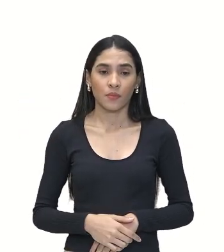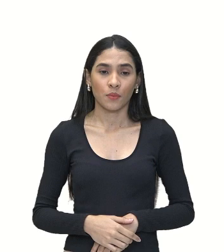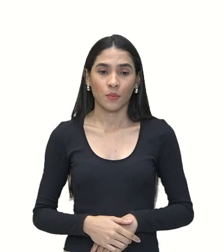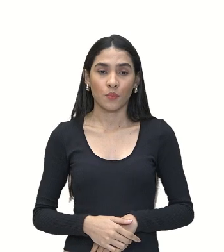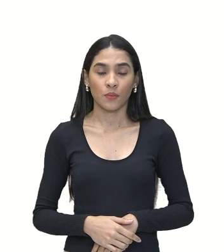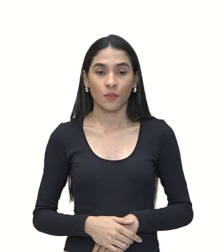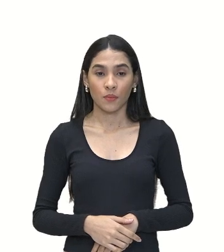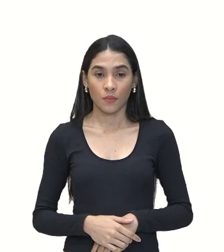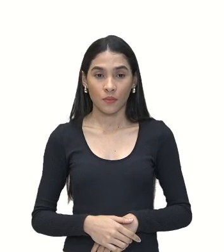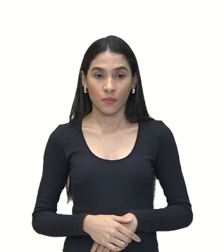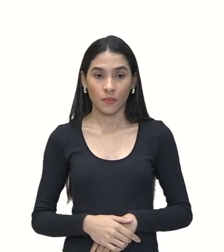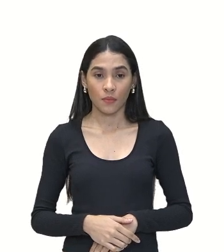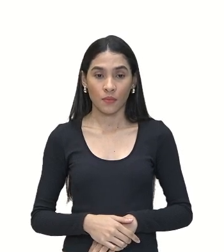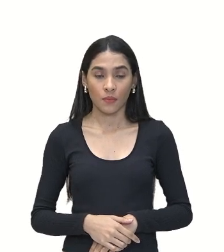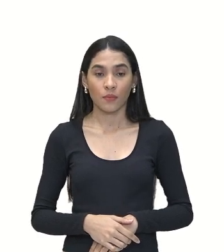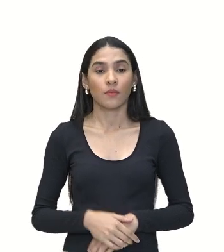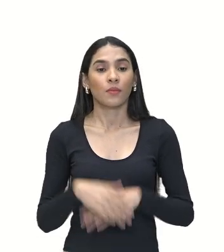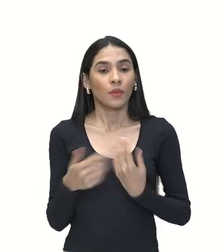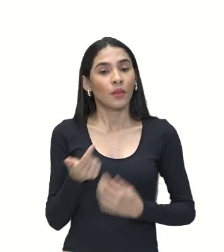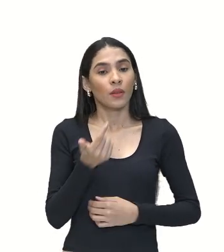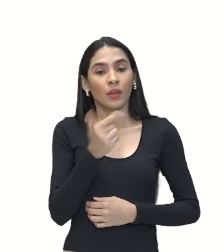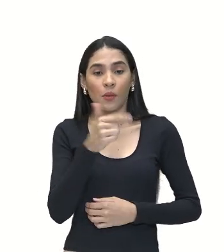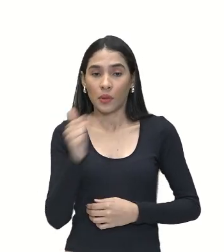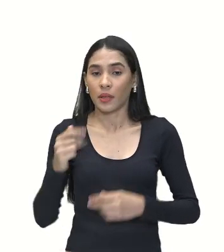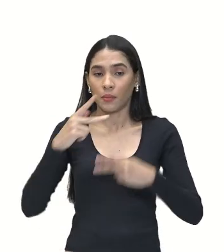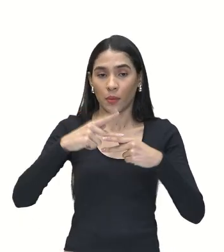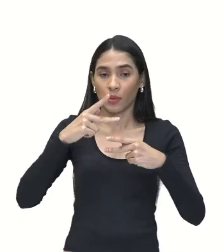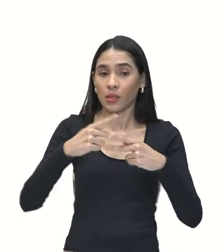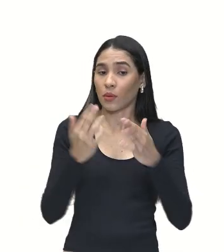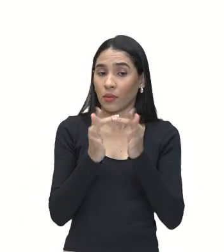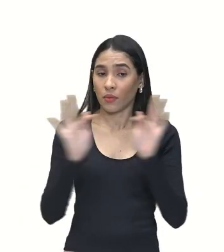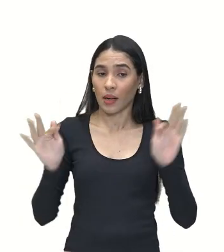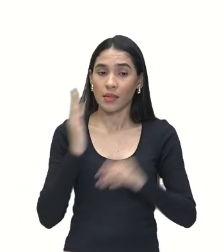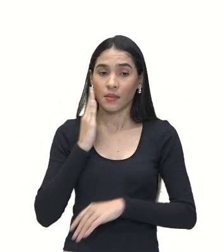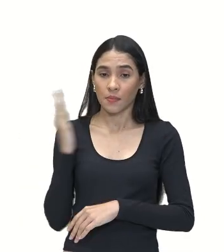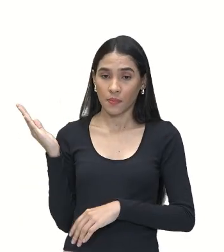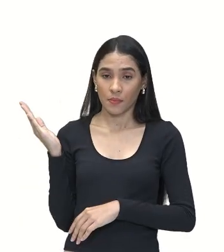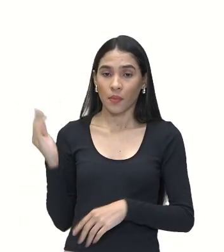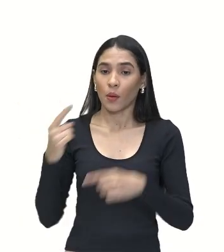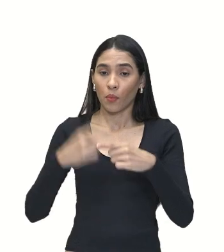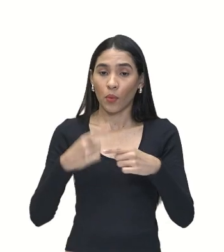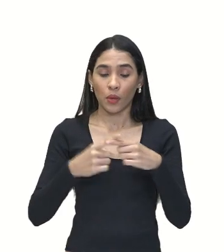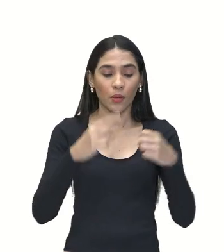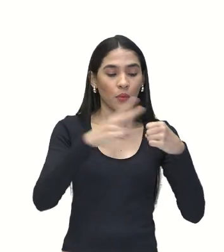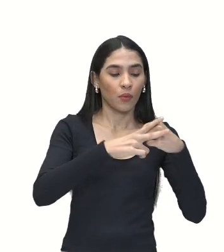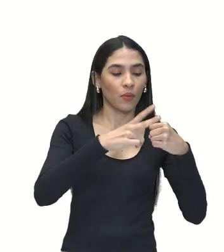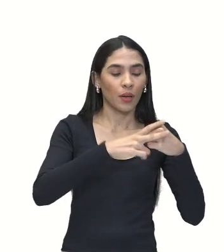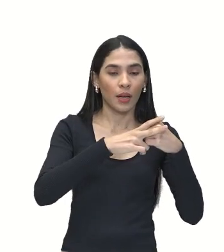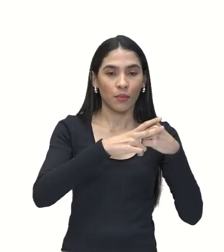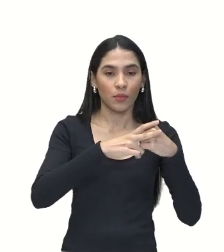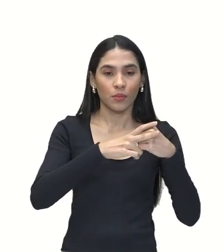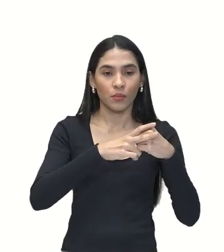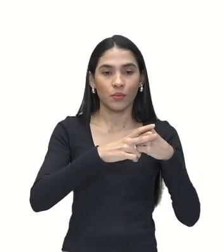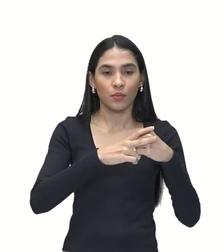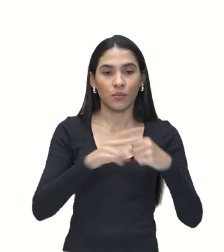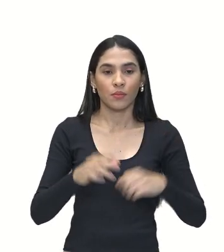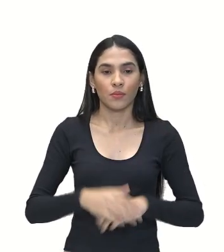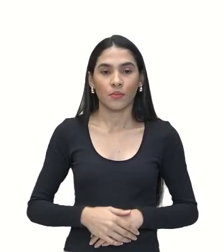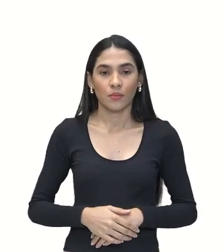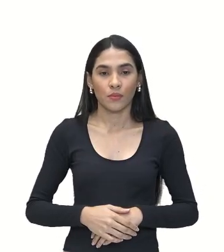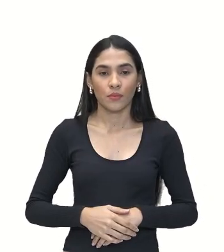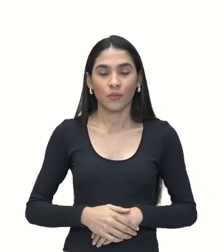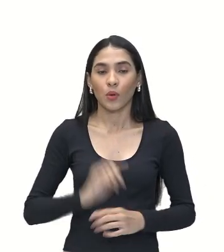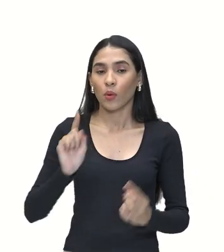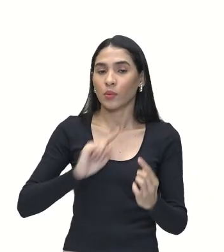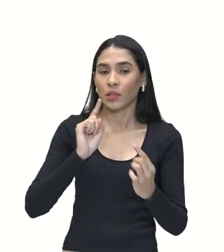Observem que aqui eu não faço uso de preposição, porque o meu verbo está nesse sentido aqui, de